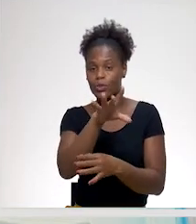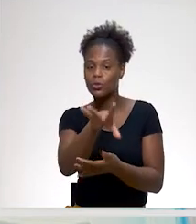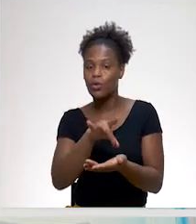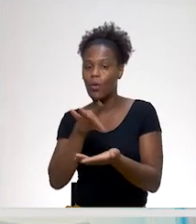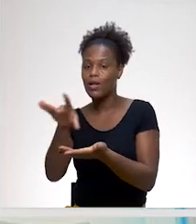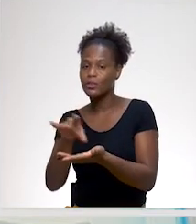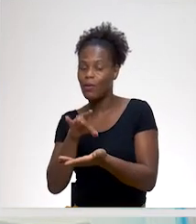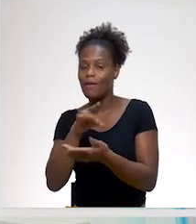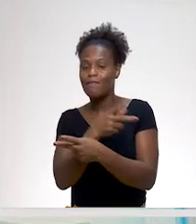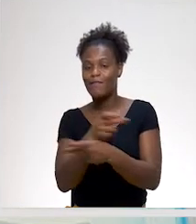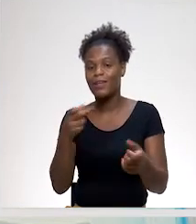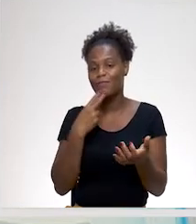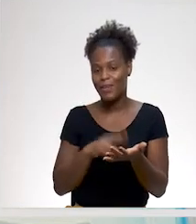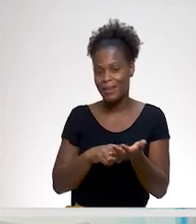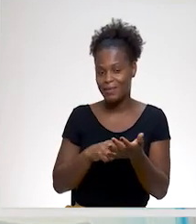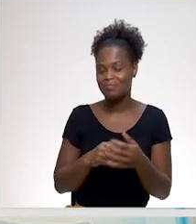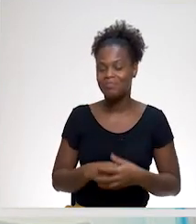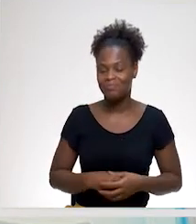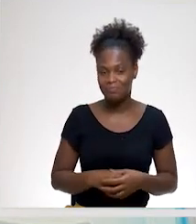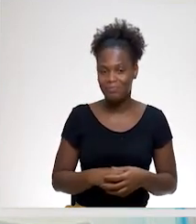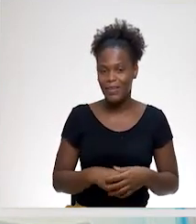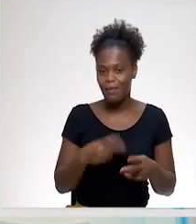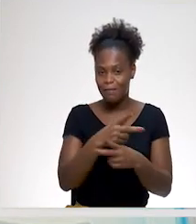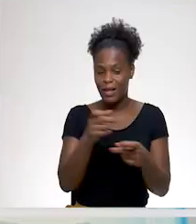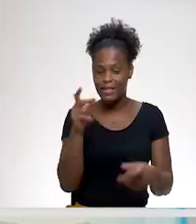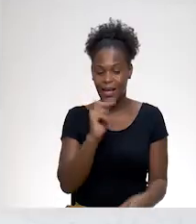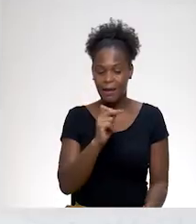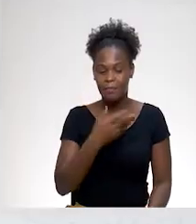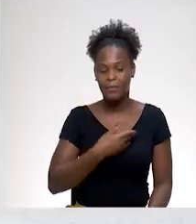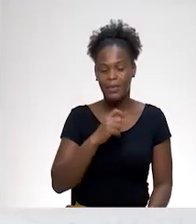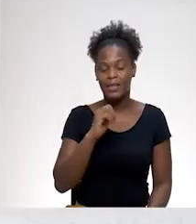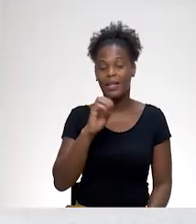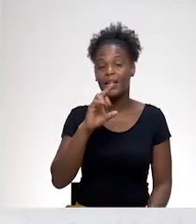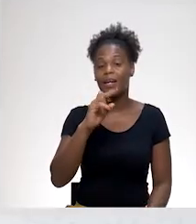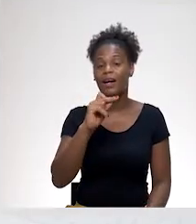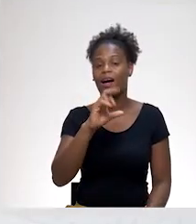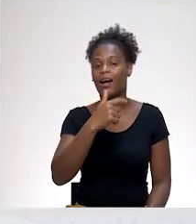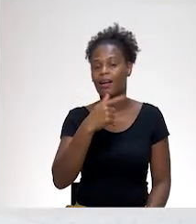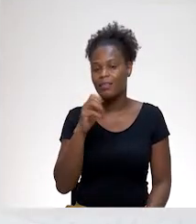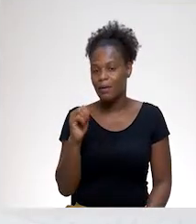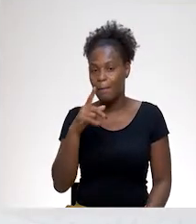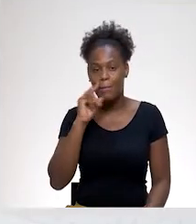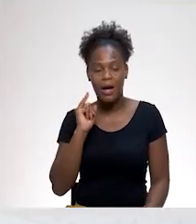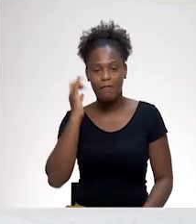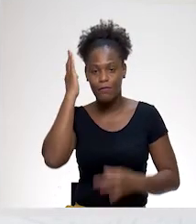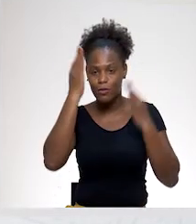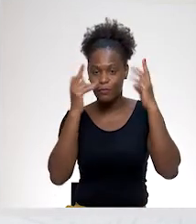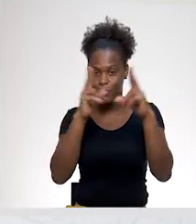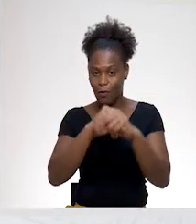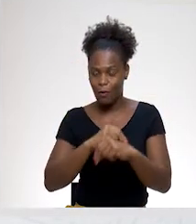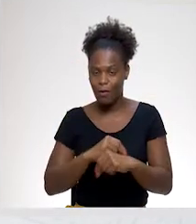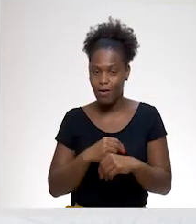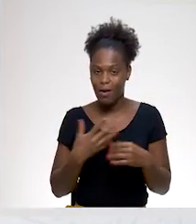vão selecionar a opção verdadeira. A linha A, Descartes é considerado o pai da